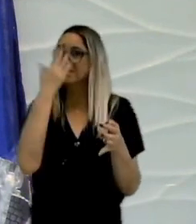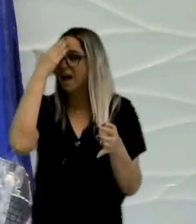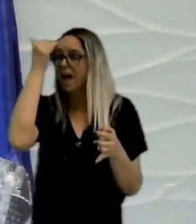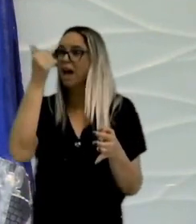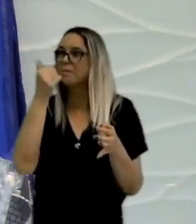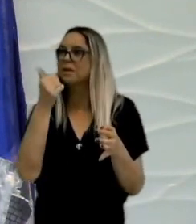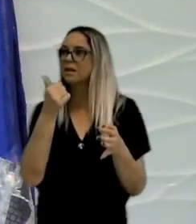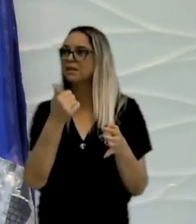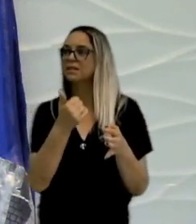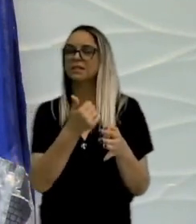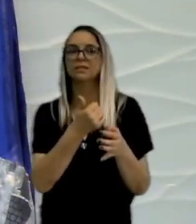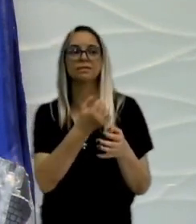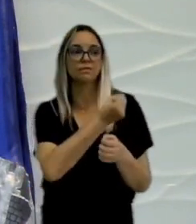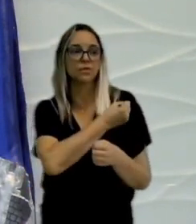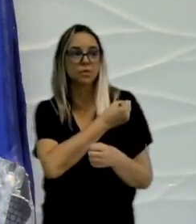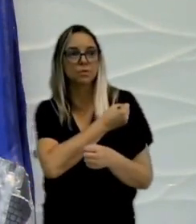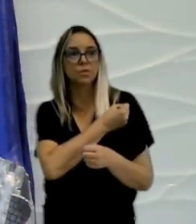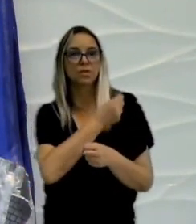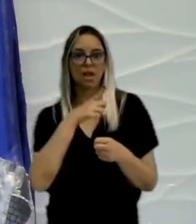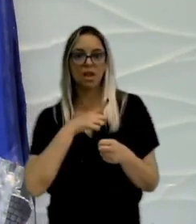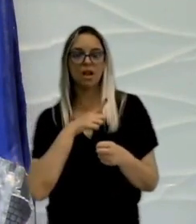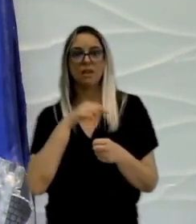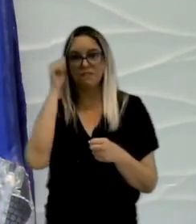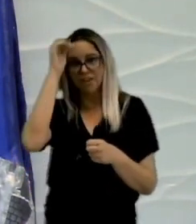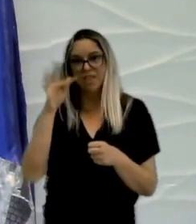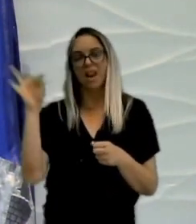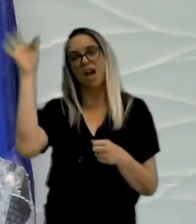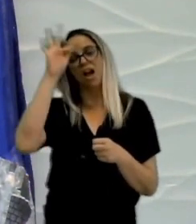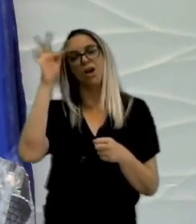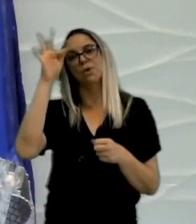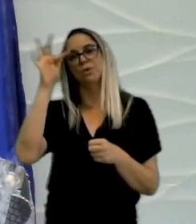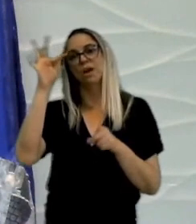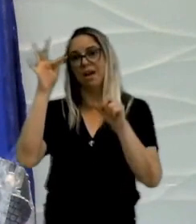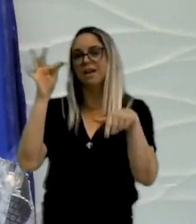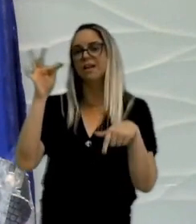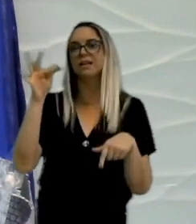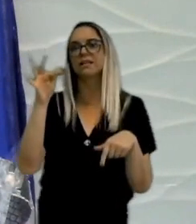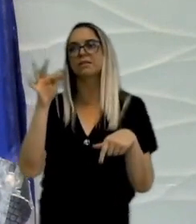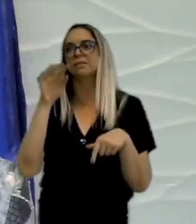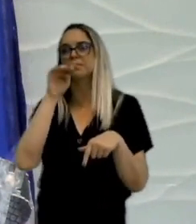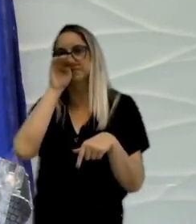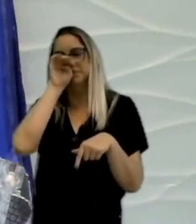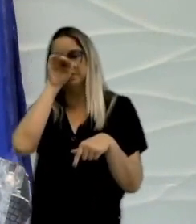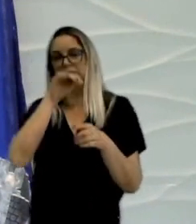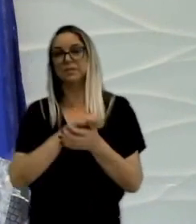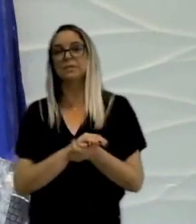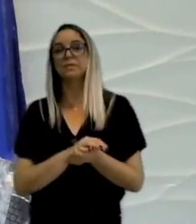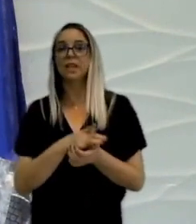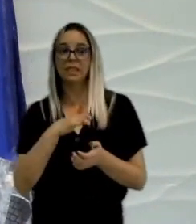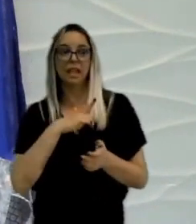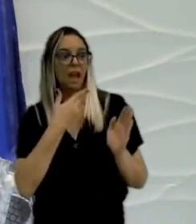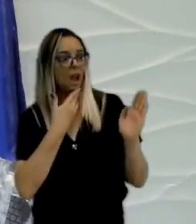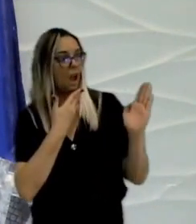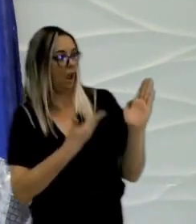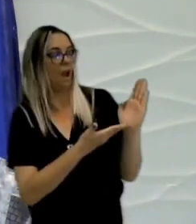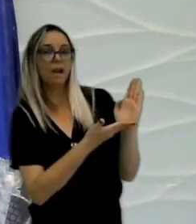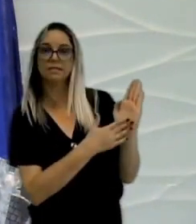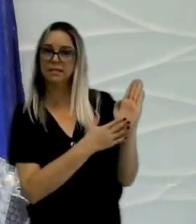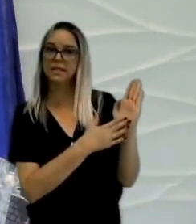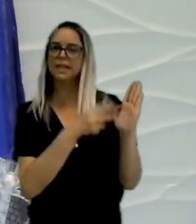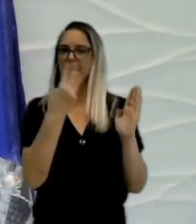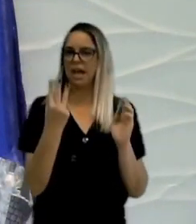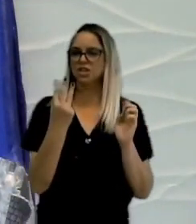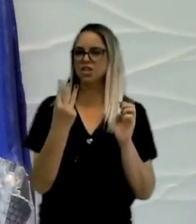seu percentual de reajuste que é dado pelo governo federal, ele está contemplando em sua totalidade nos